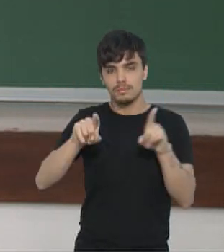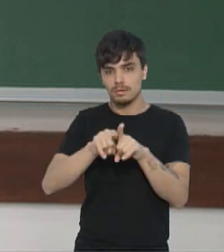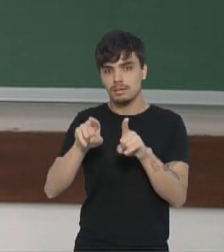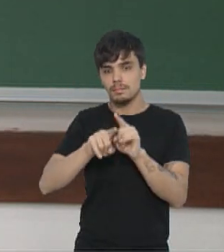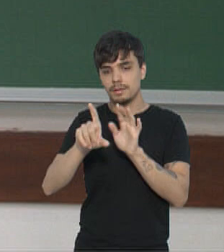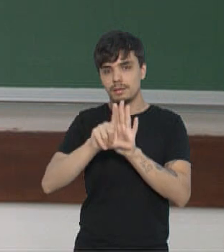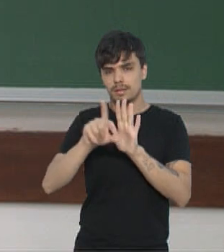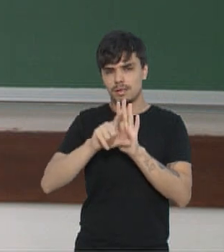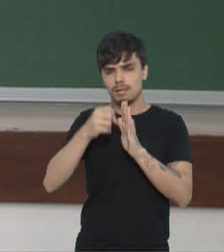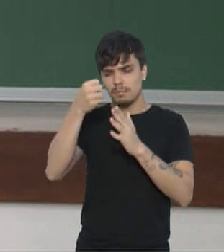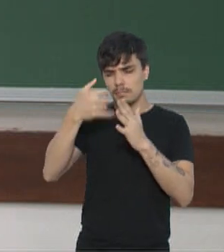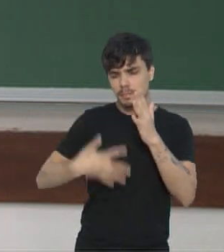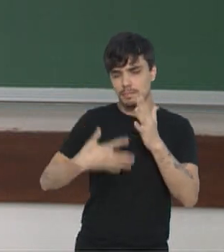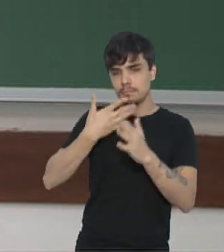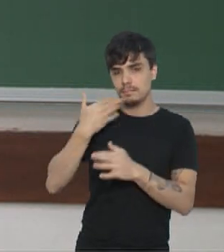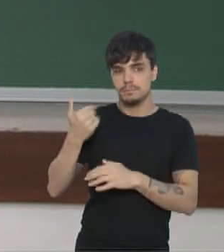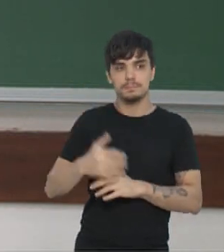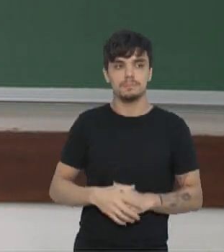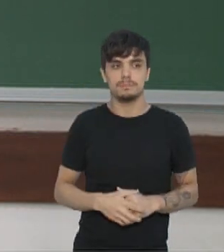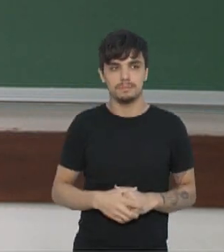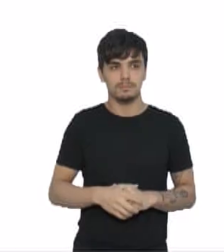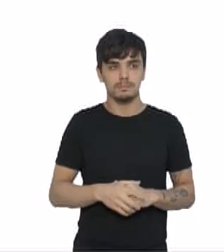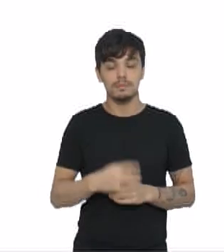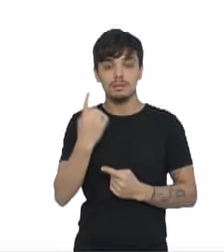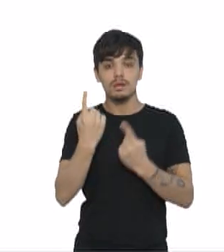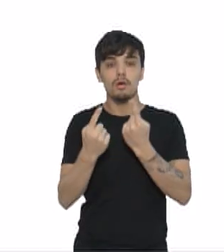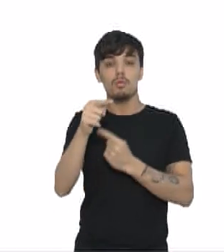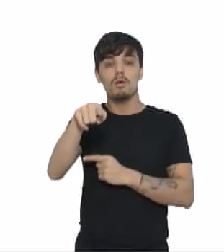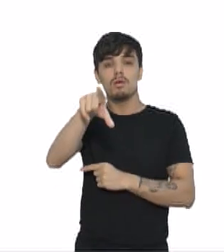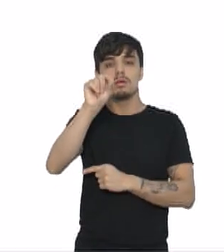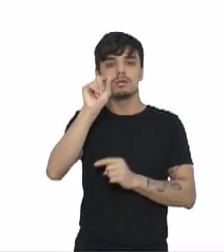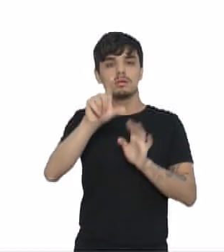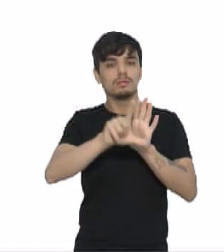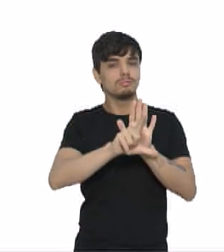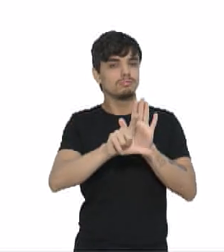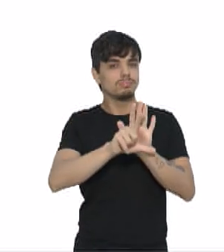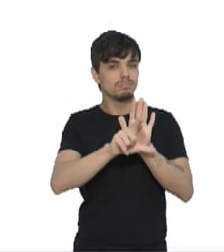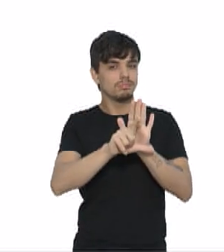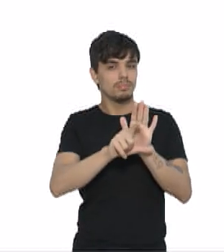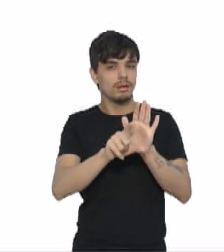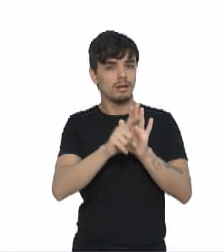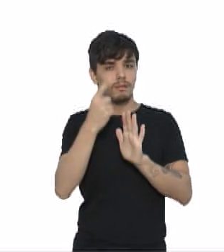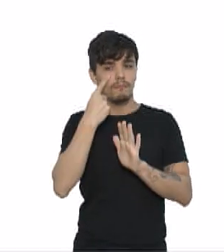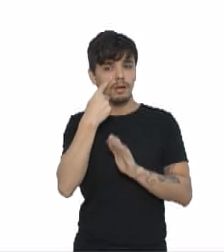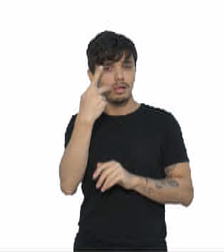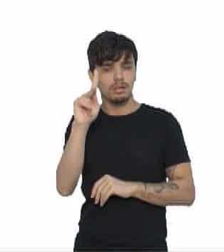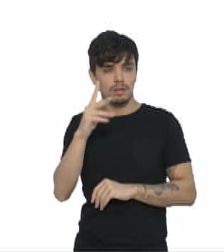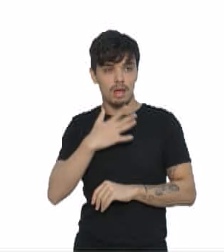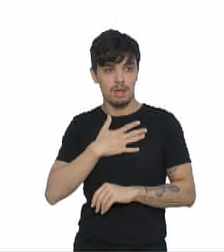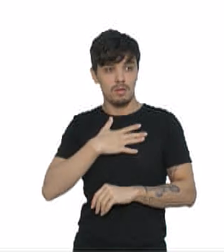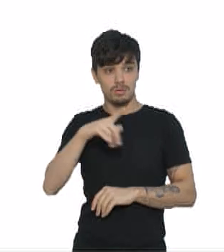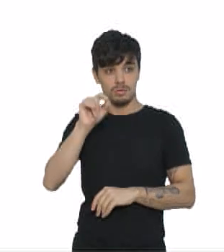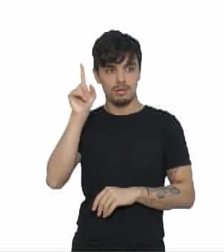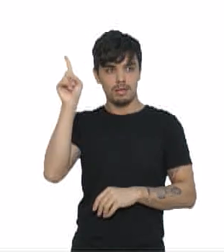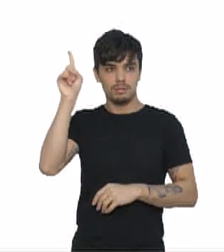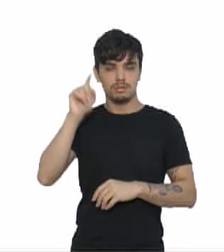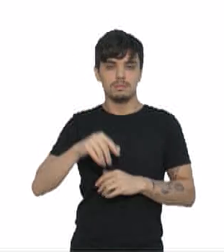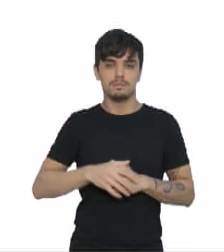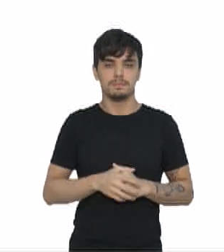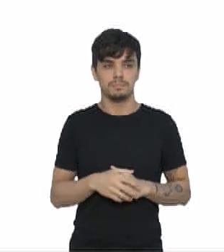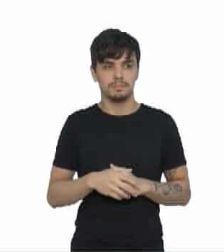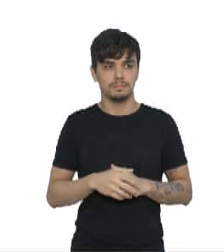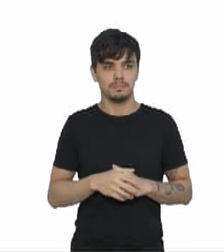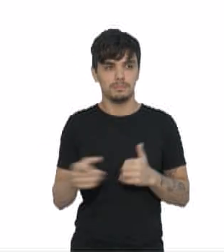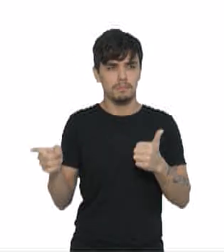essas leis melhor. Mas e aí, qual é a lei que você escolheu? Vejam a tua. A minha foi essa. A